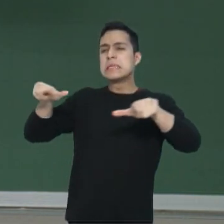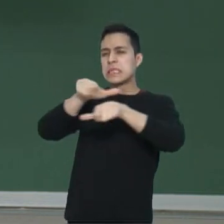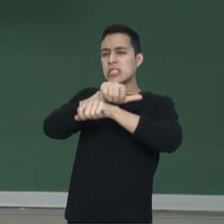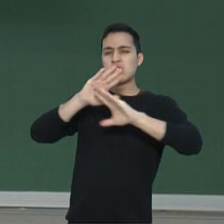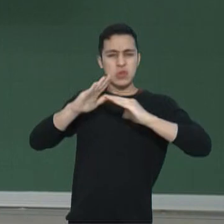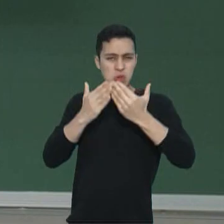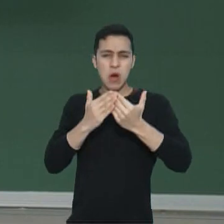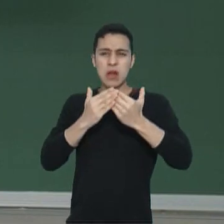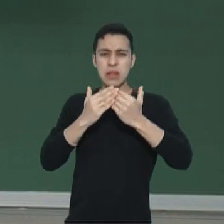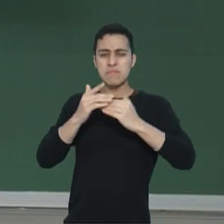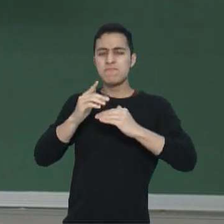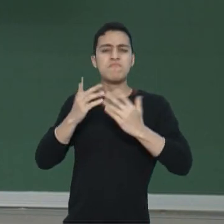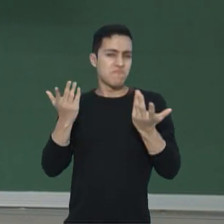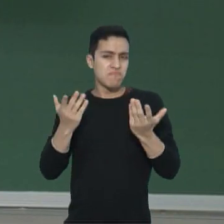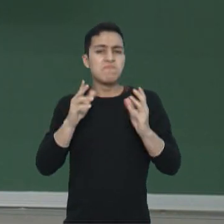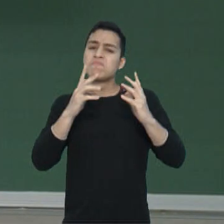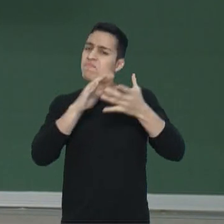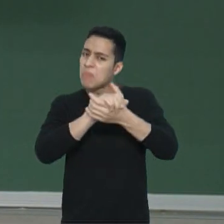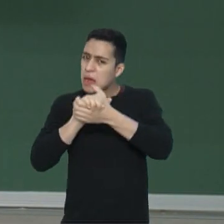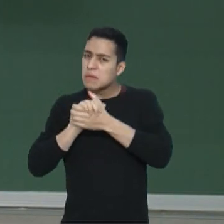pensou muito bem, está de parabéns.